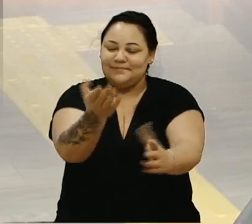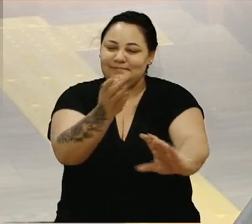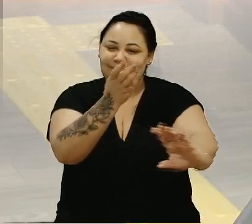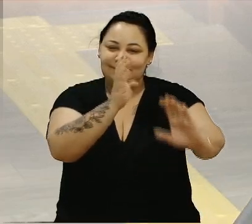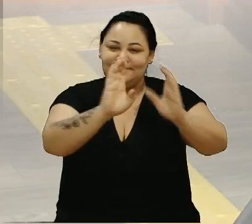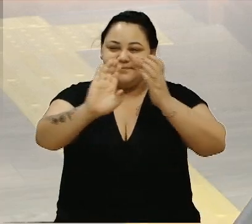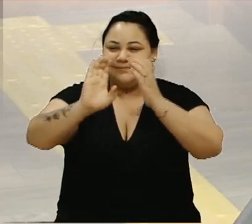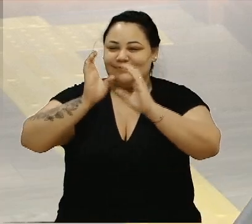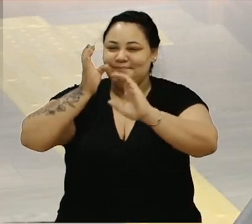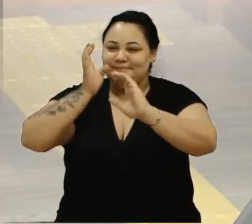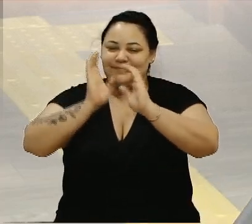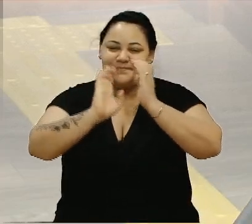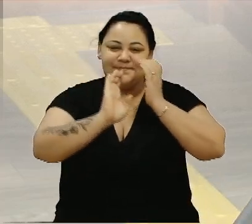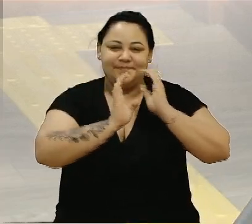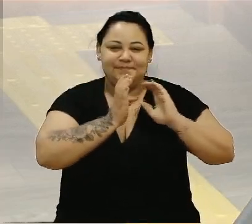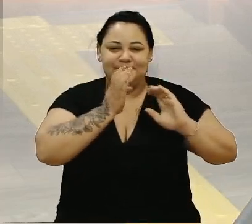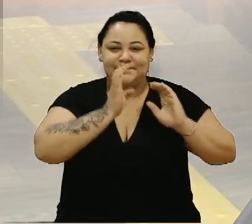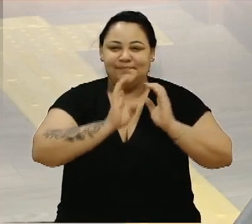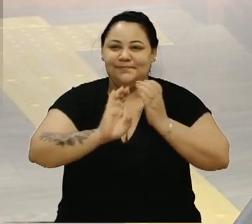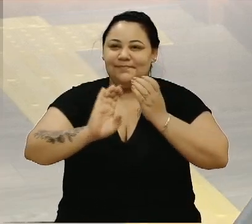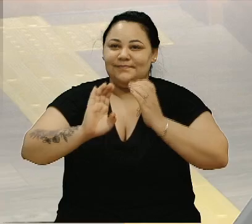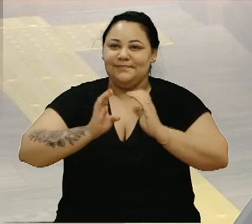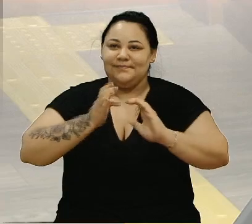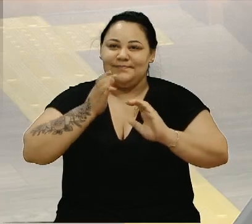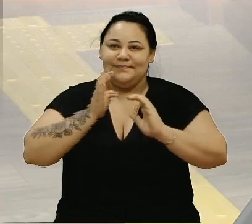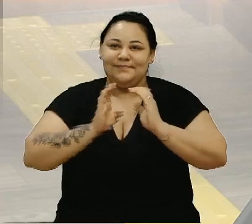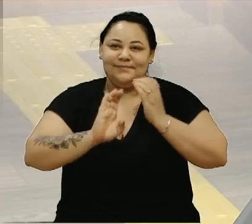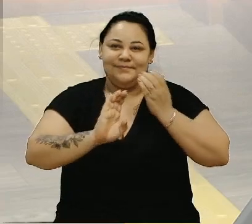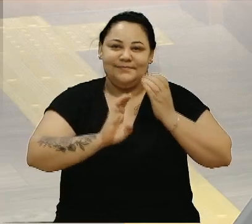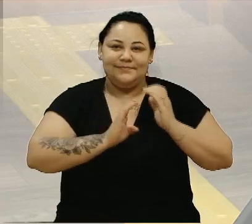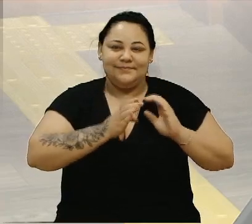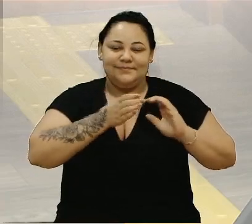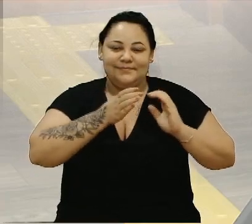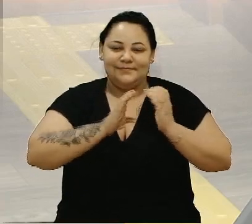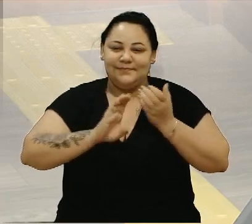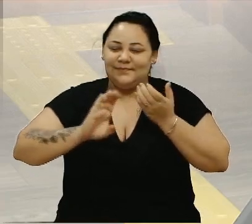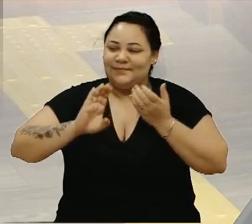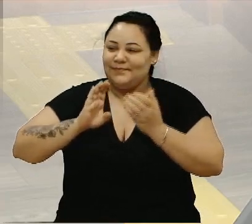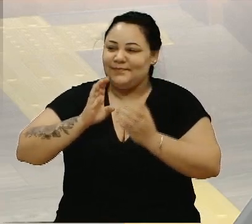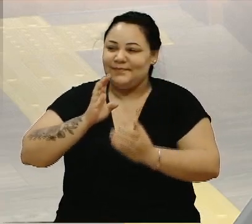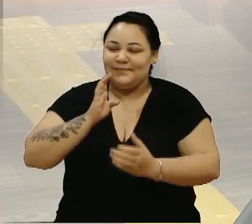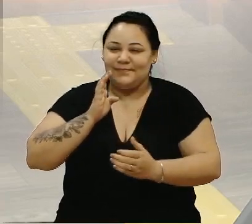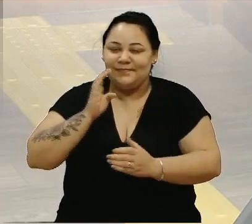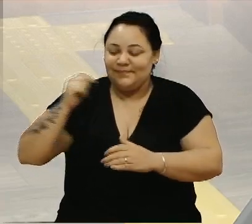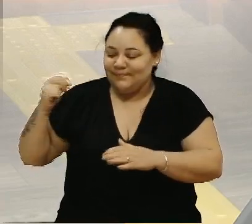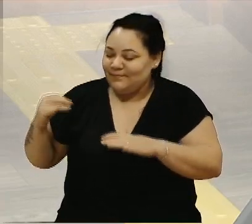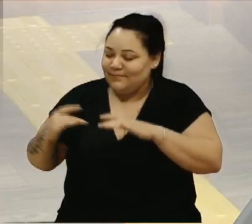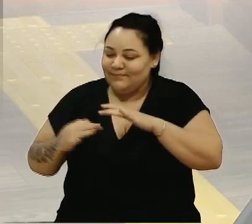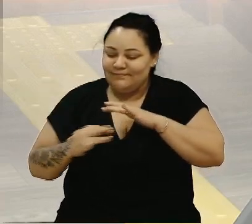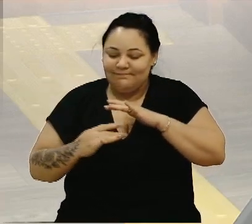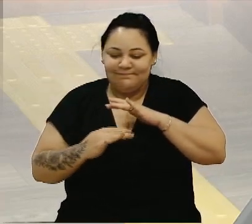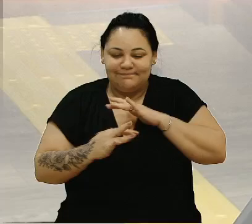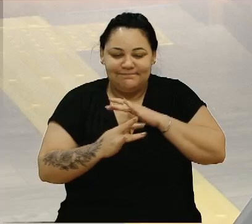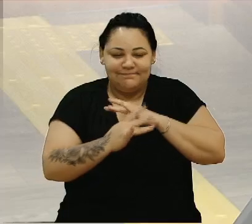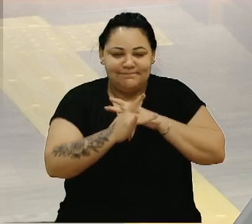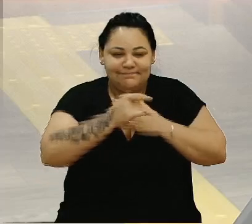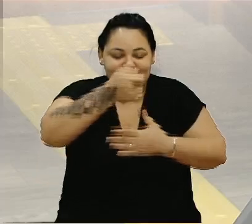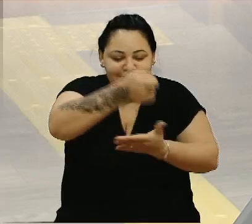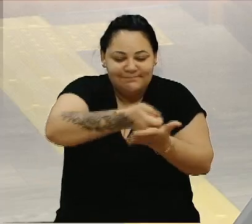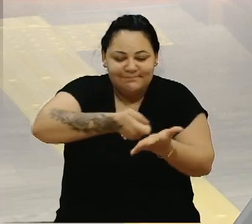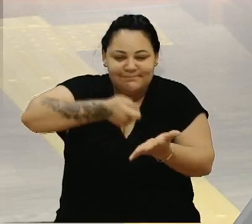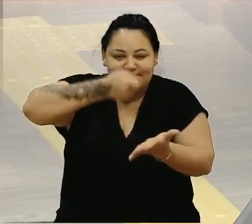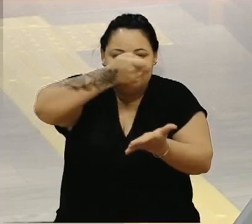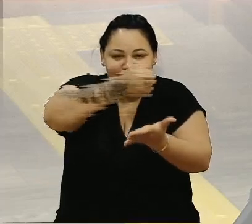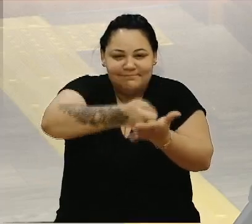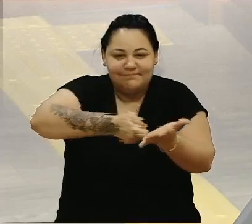canção. Teus filhos de almas guerreiras, heranças de heróis